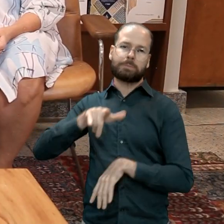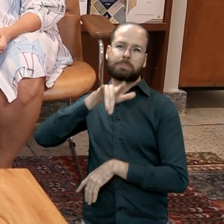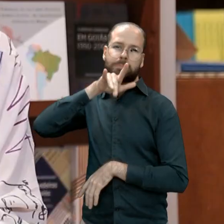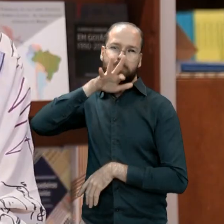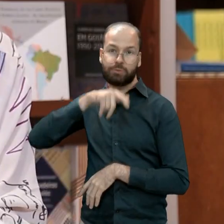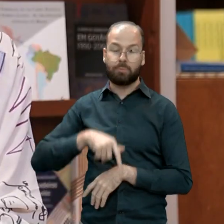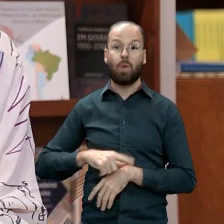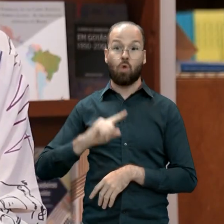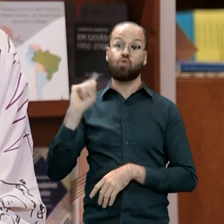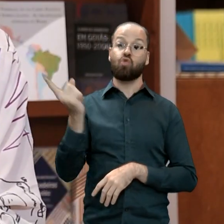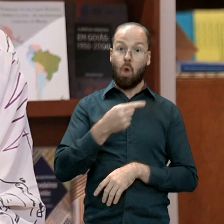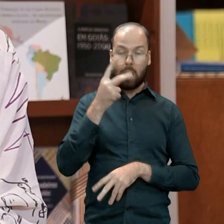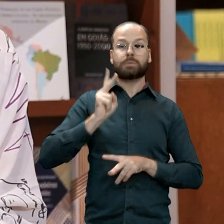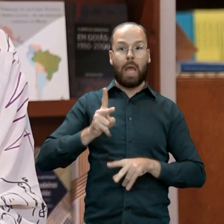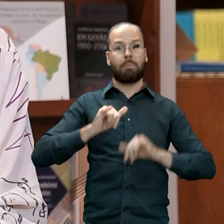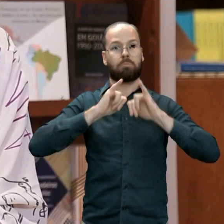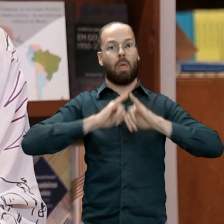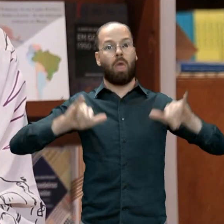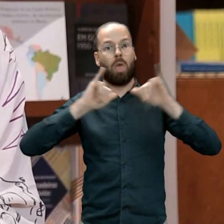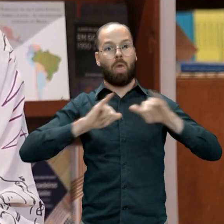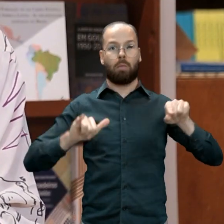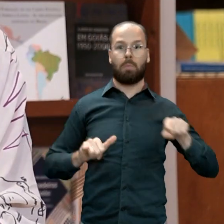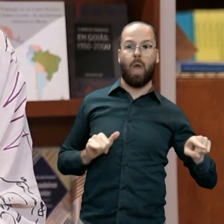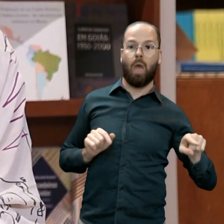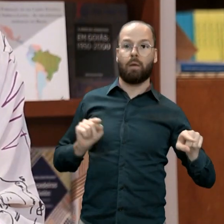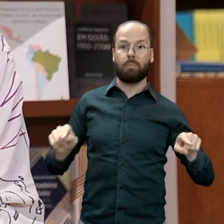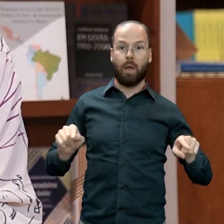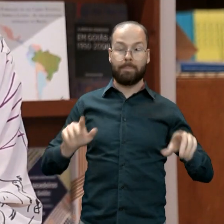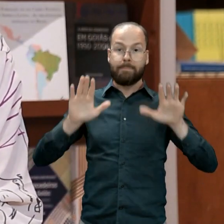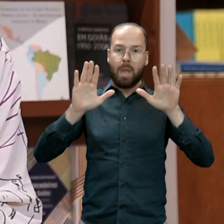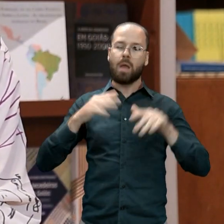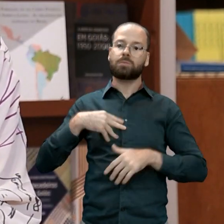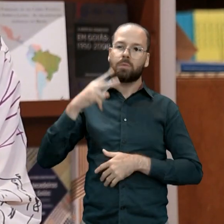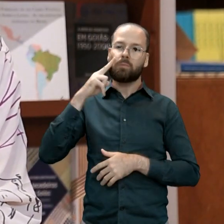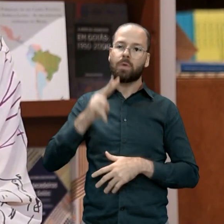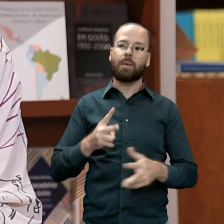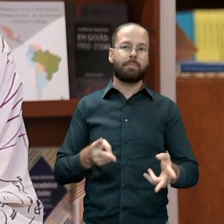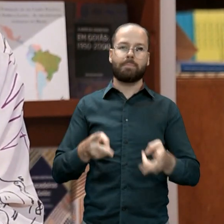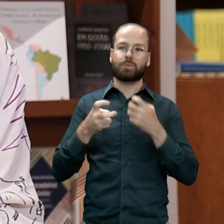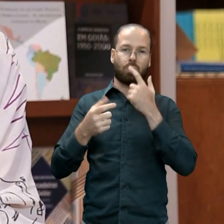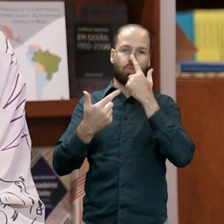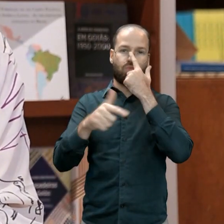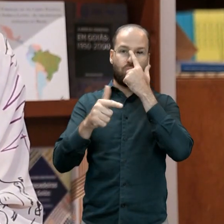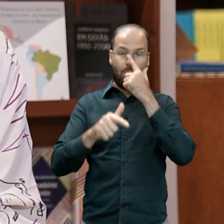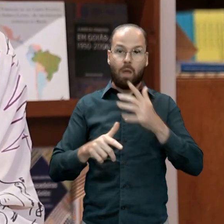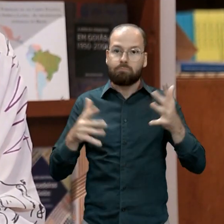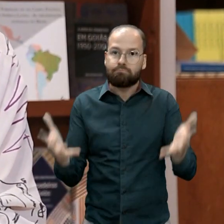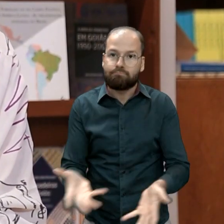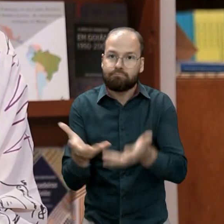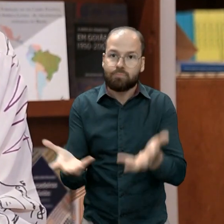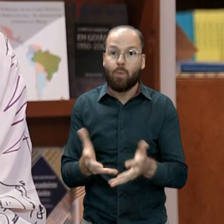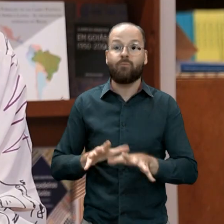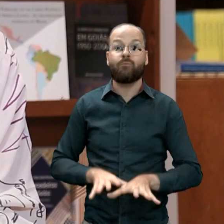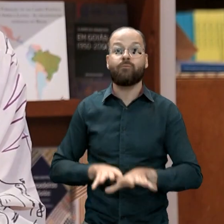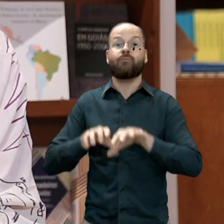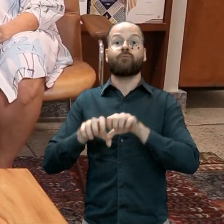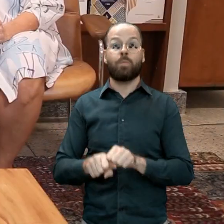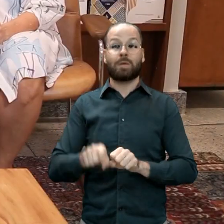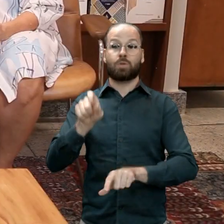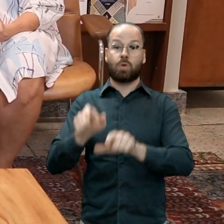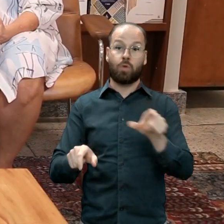discursos, a meu ver, é que não há ações efetivas de formação continuada de professoras, eu vou usar o